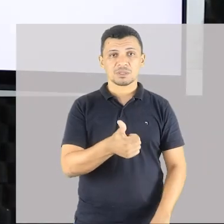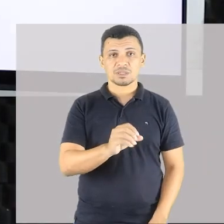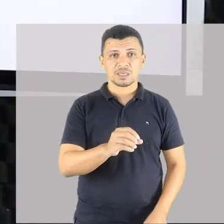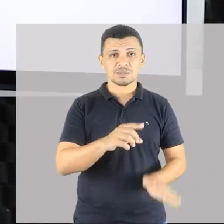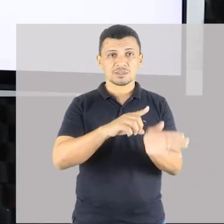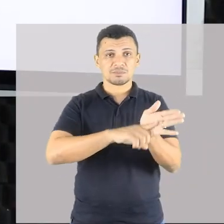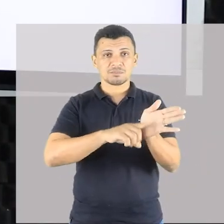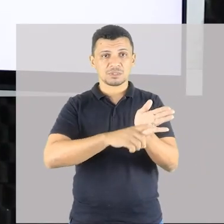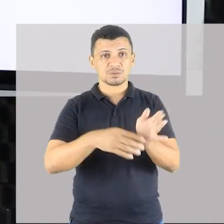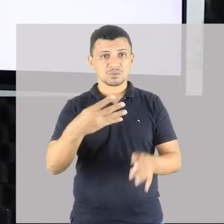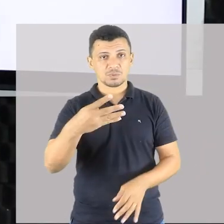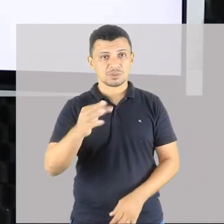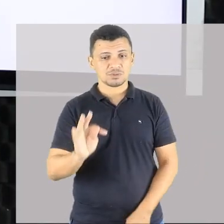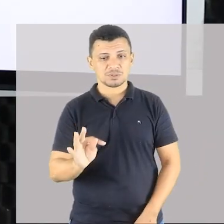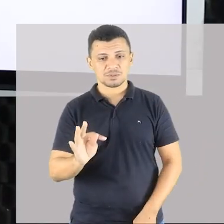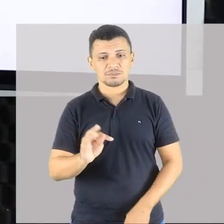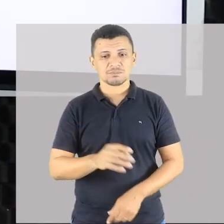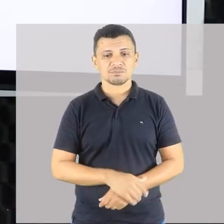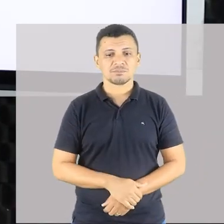teslas,